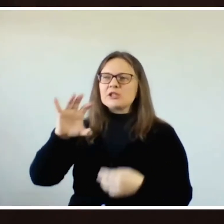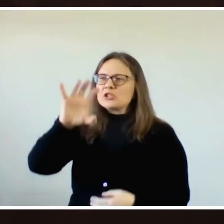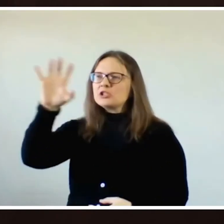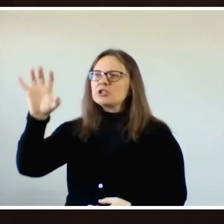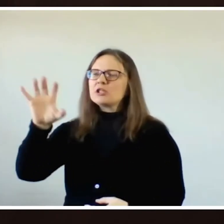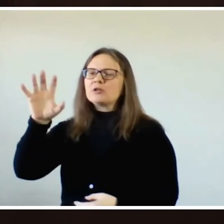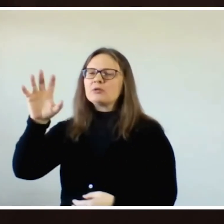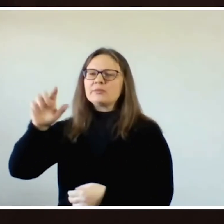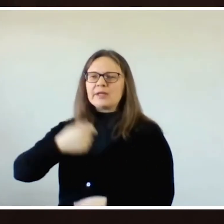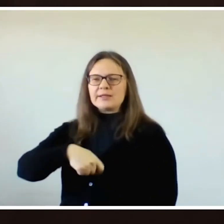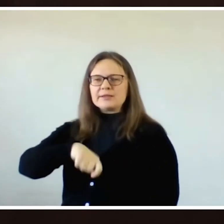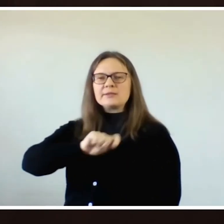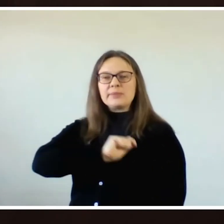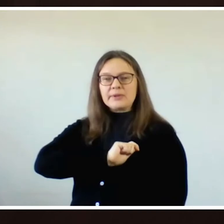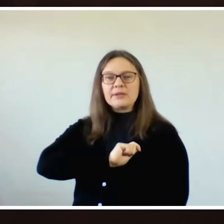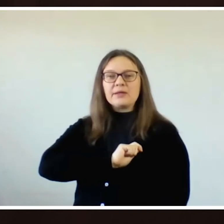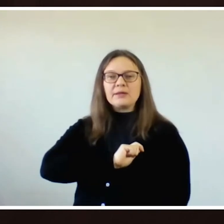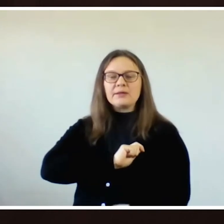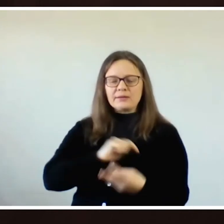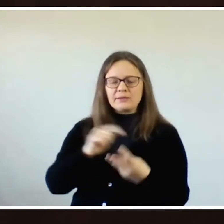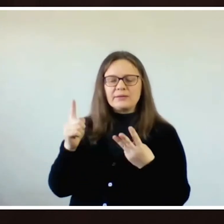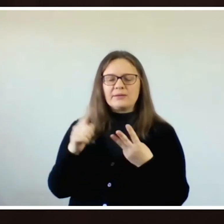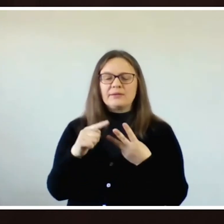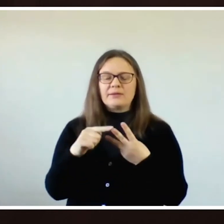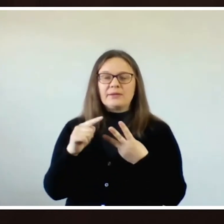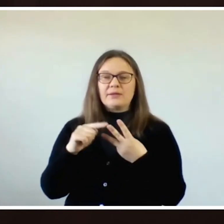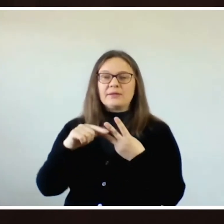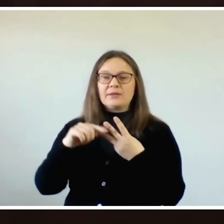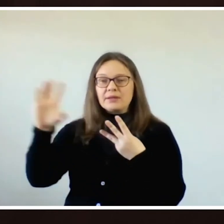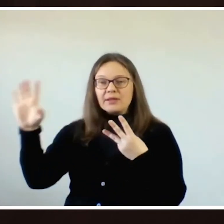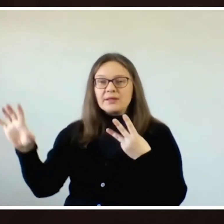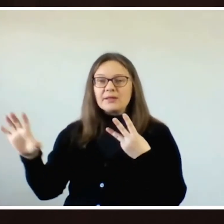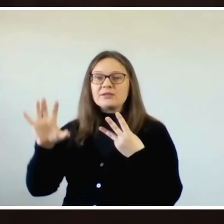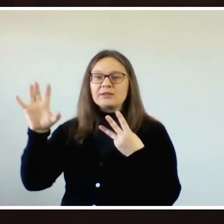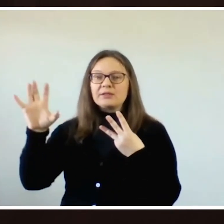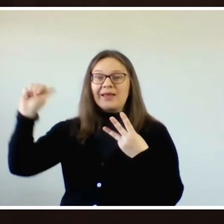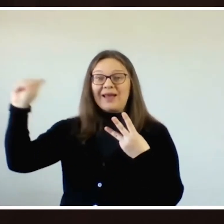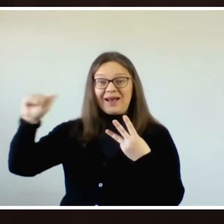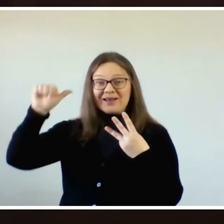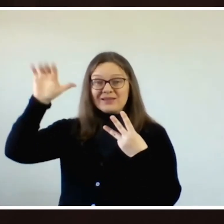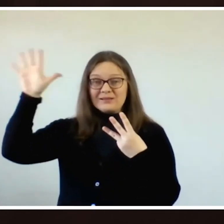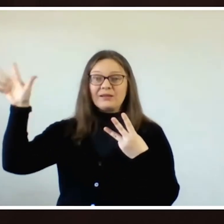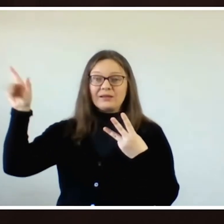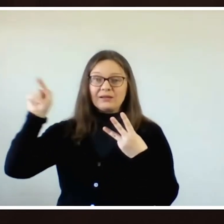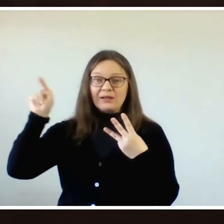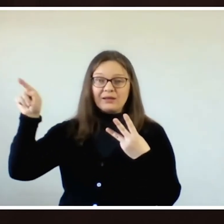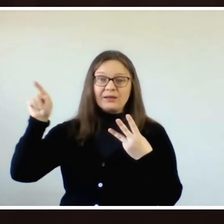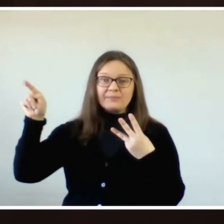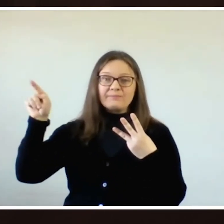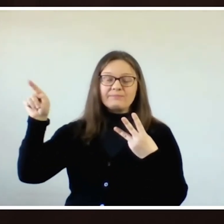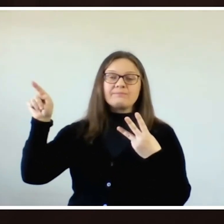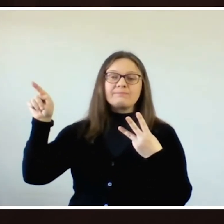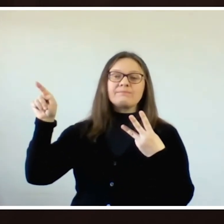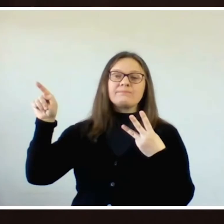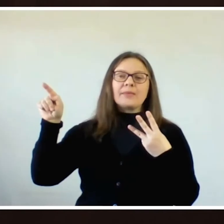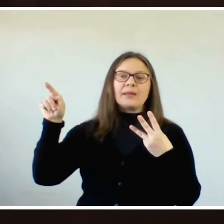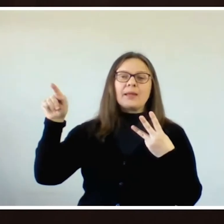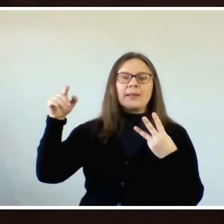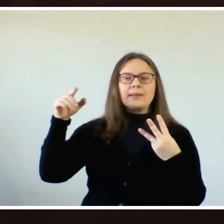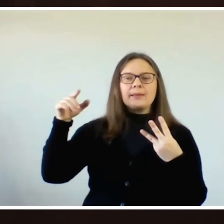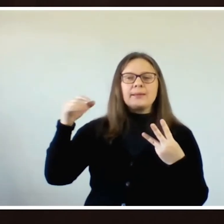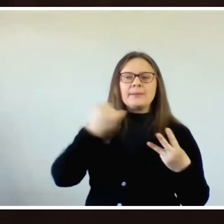Constâncio, é o segundo filho, ficou com as províncias asiáticas, então ele ficou com o Império Oriental. Tá?